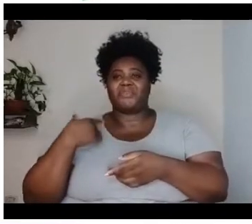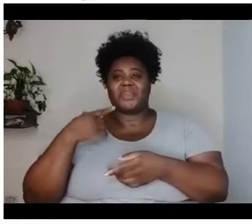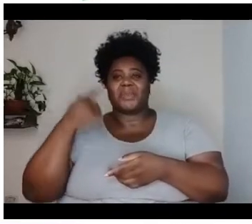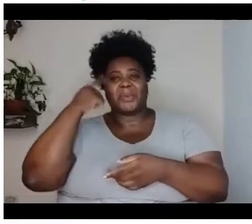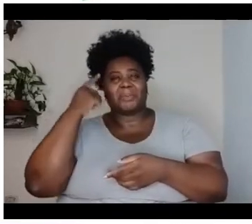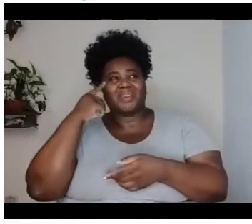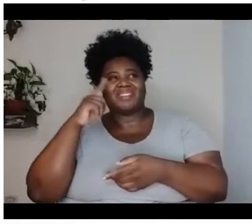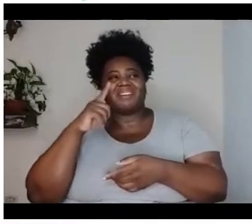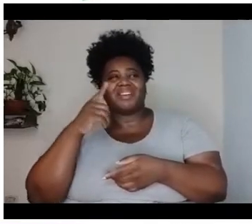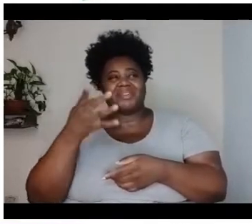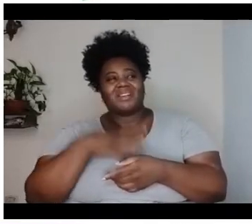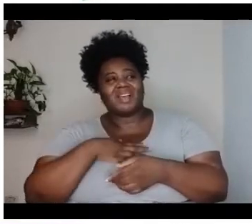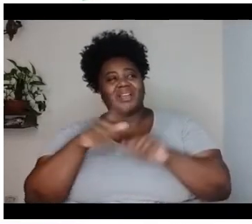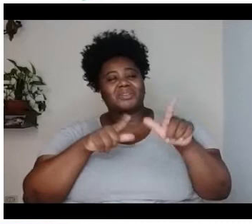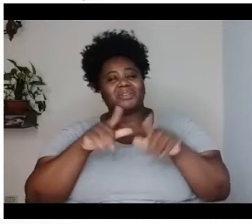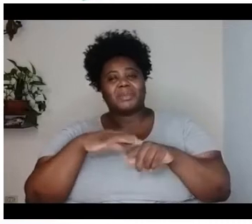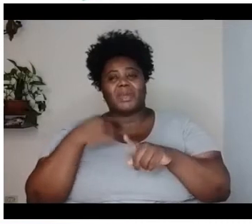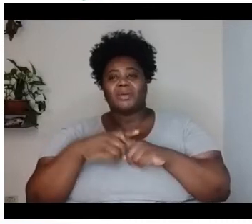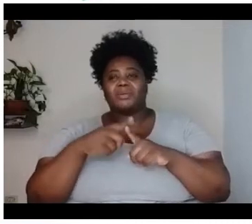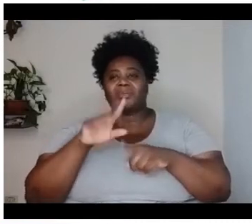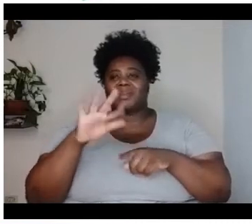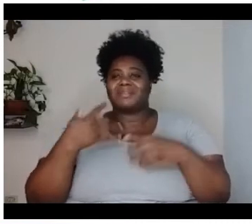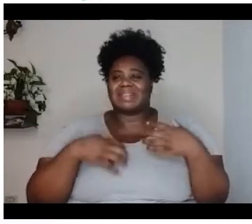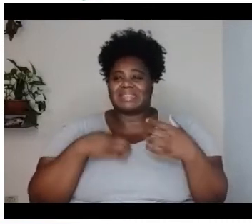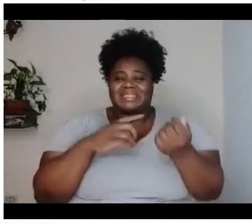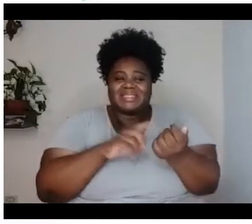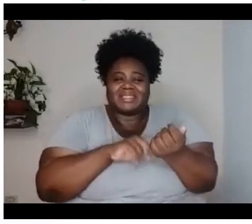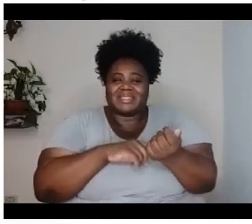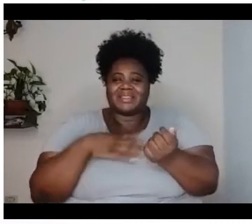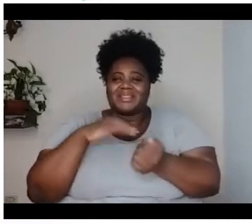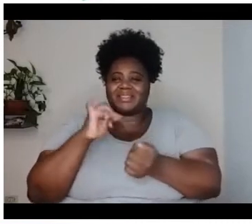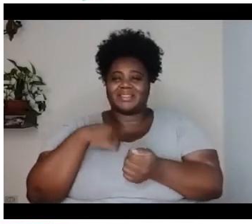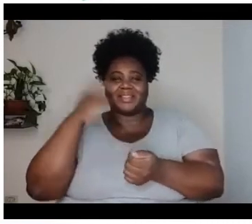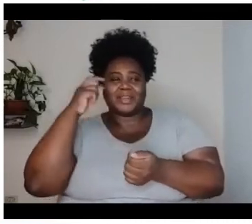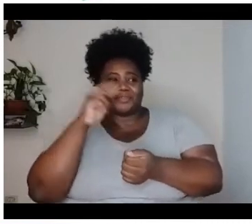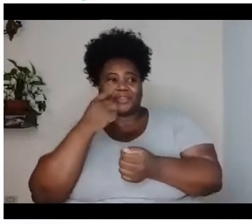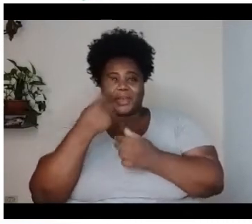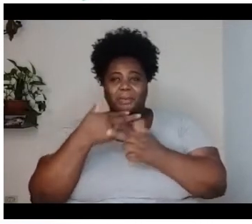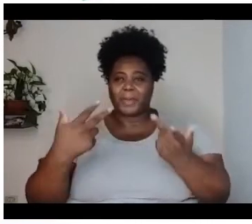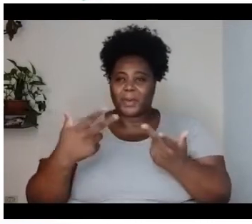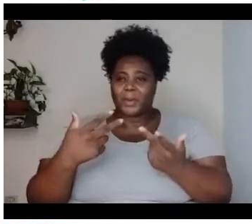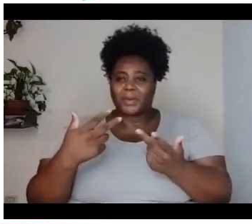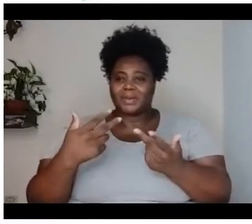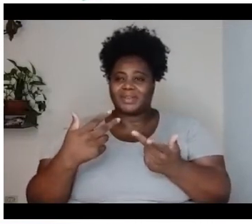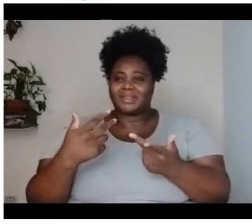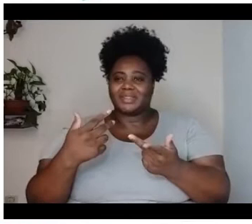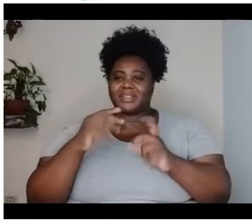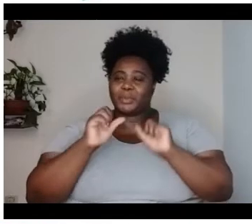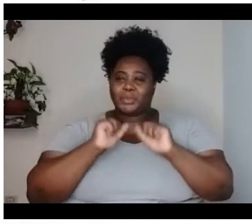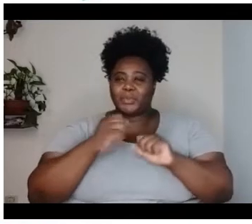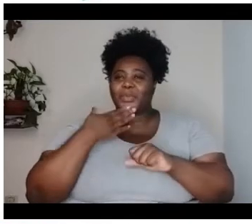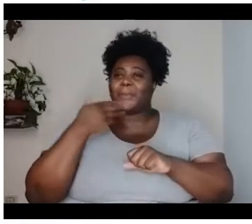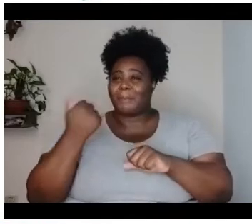sabe? Tipo, mesmo porque vai me dar um nervoso, eu acho que se eu ver alguma coisa que eu poderia melhorar.